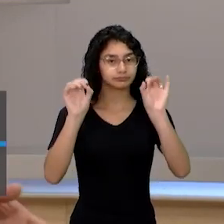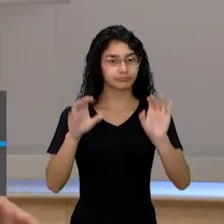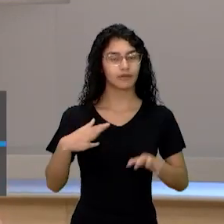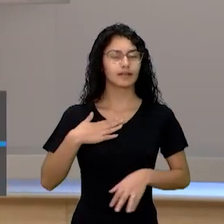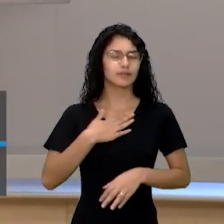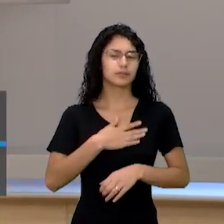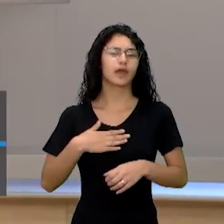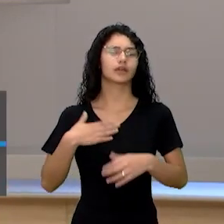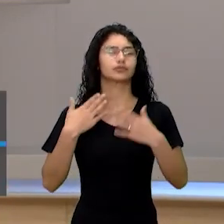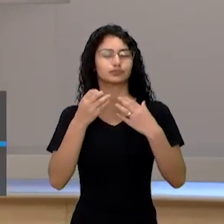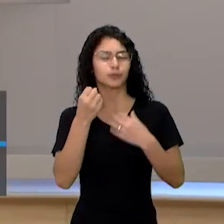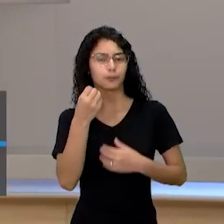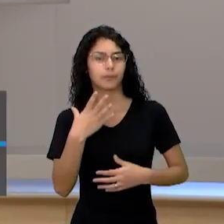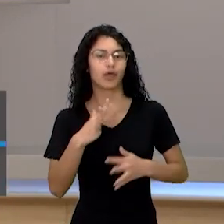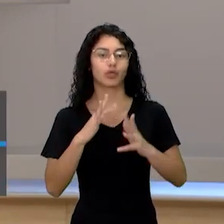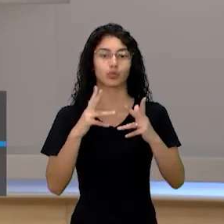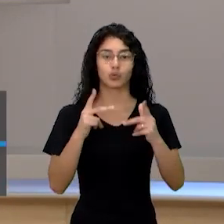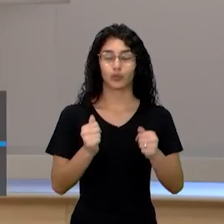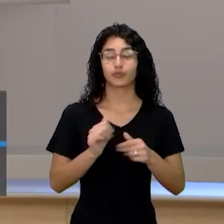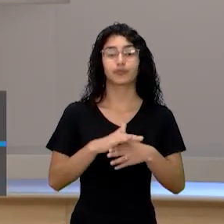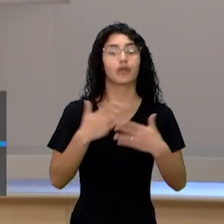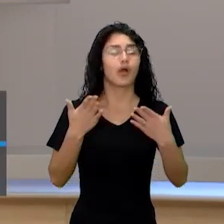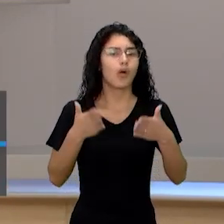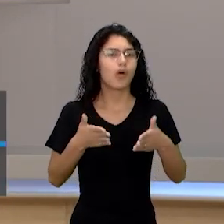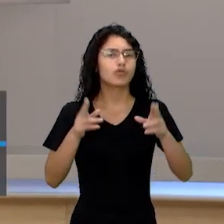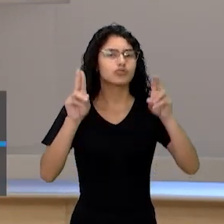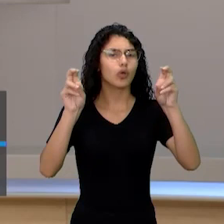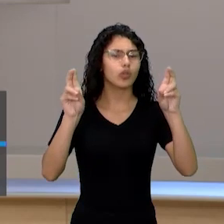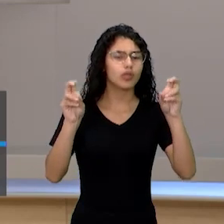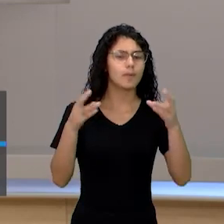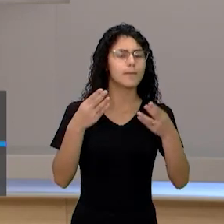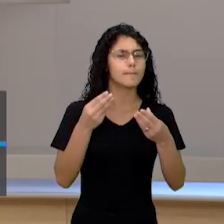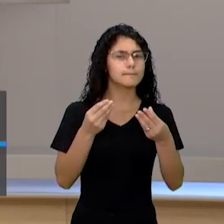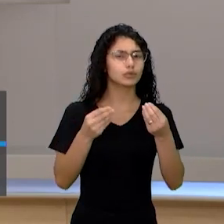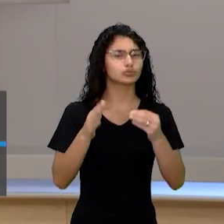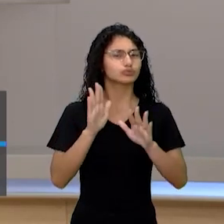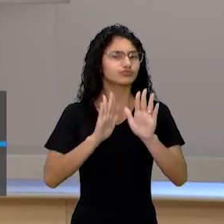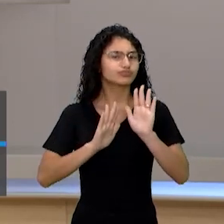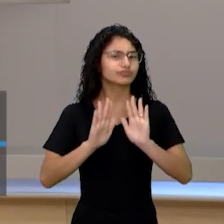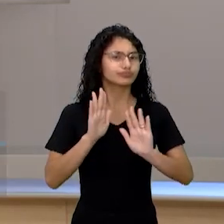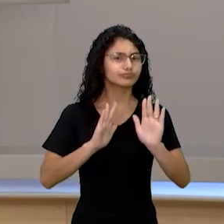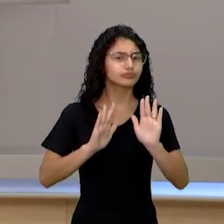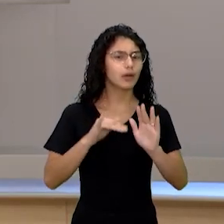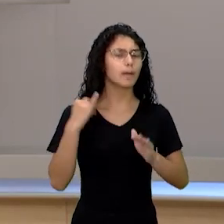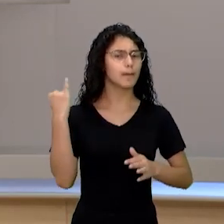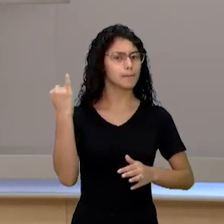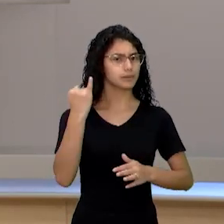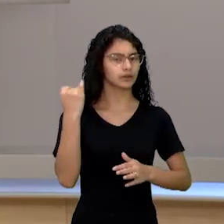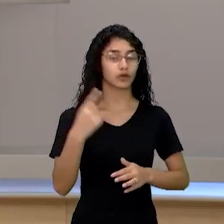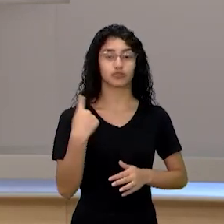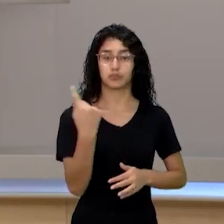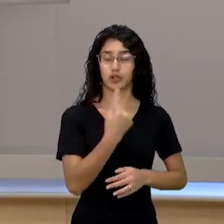estejam bem. Hoje nós vamos tratar de um assunto bastante pertinente, mais uma vez, para nós, professores